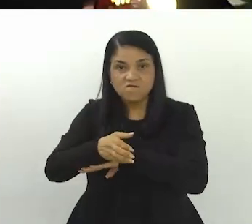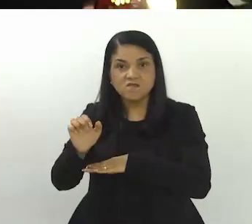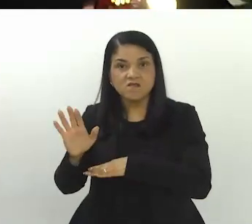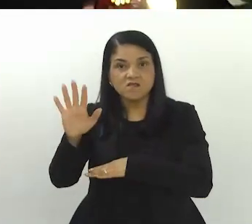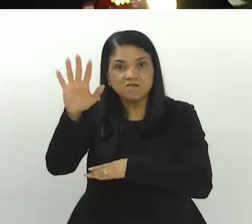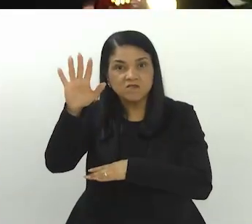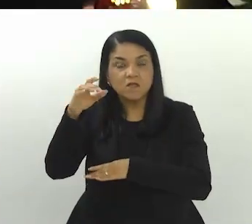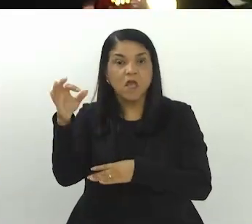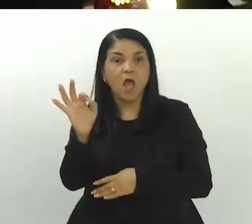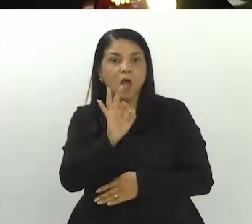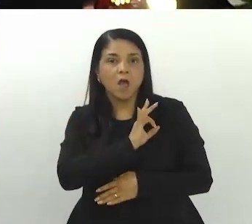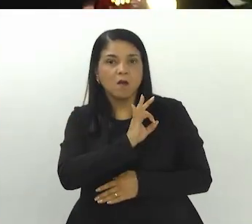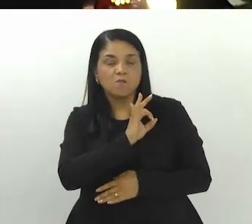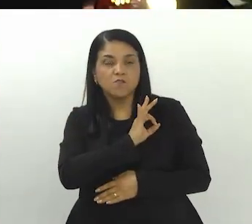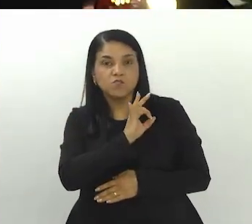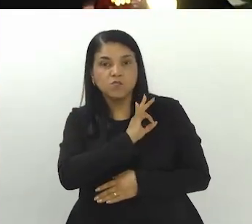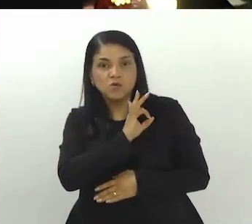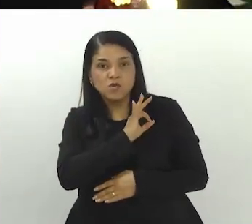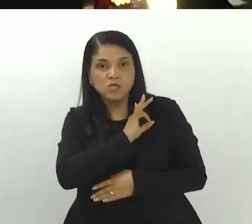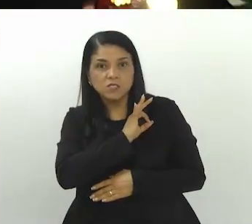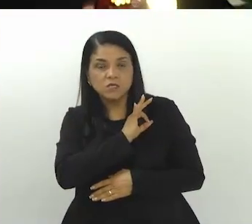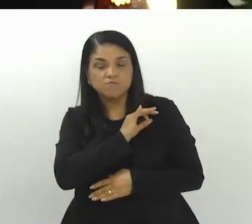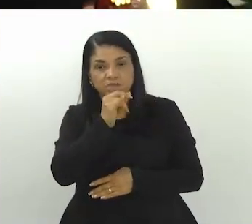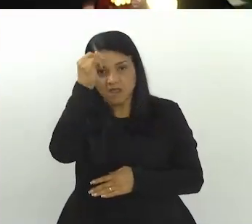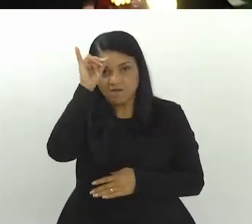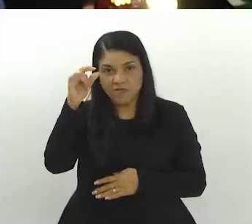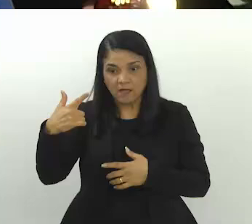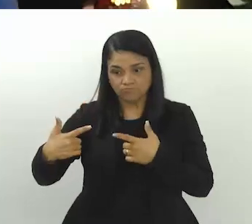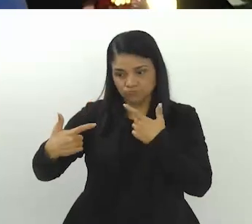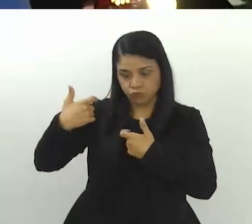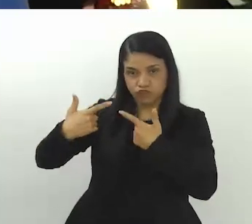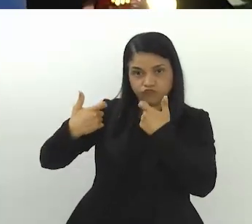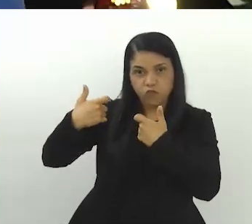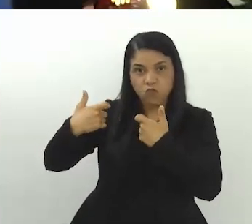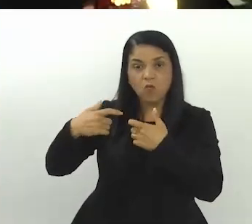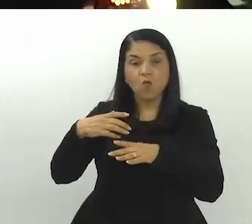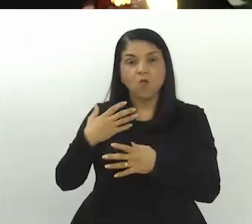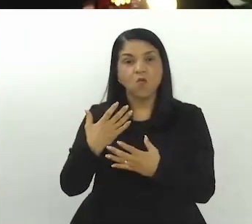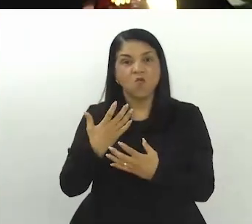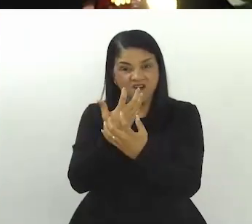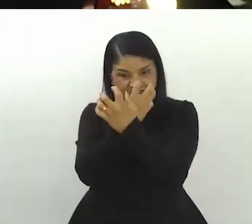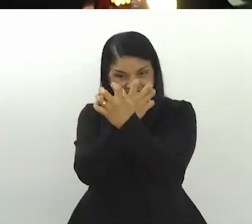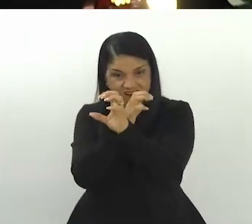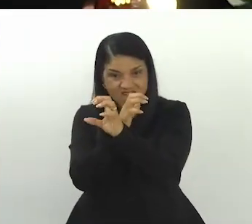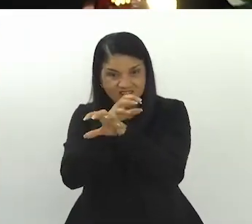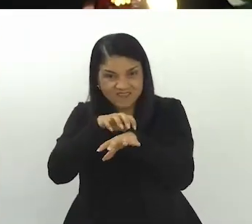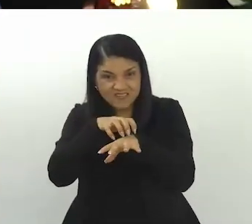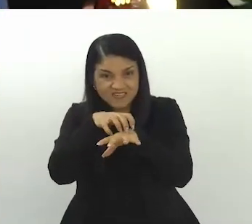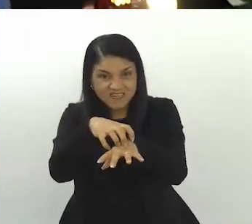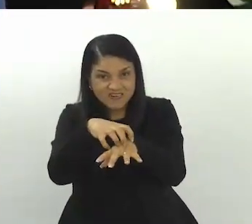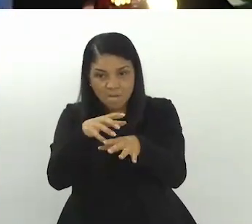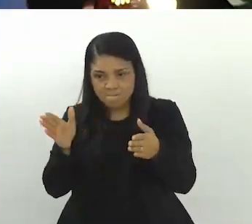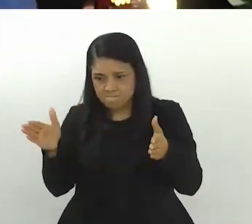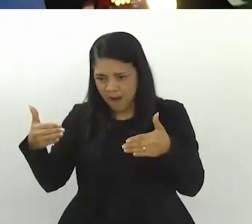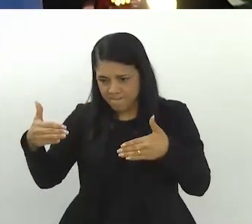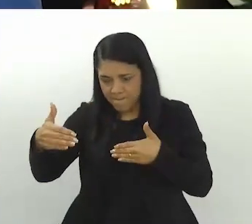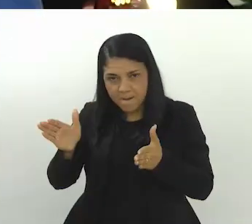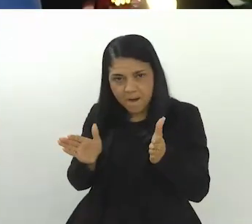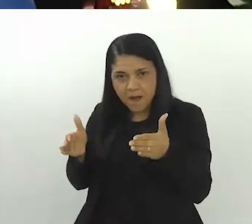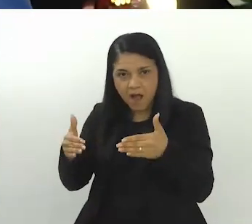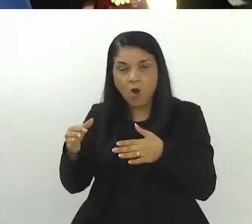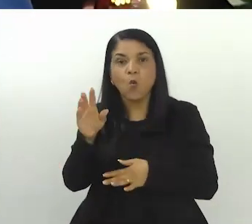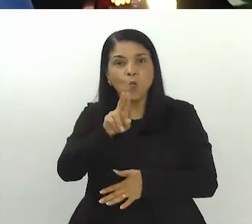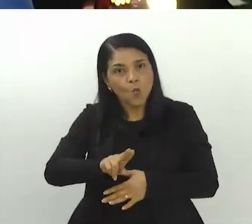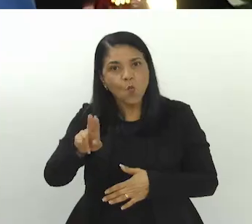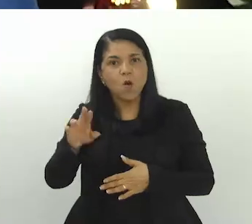favela, para os policiais não levarem tiros. Até um caveirão que é blindado foi usado pela